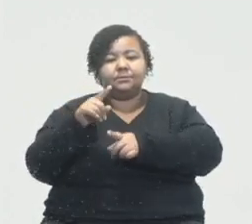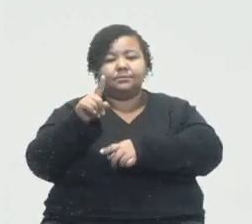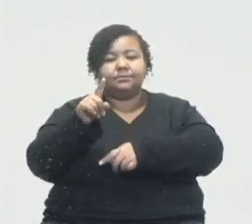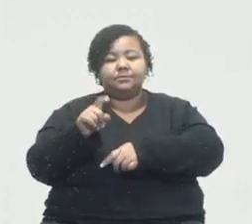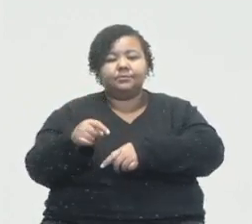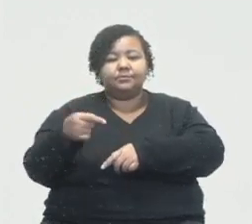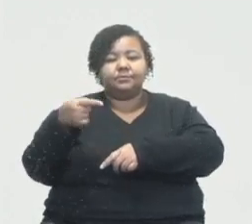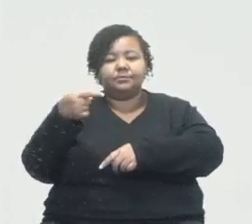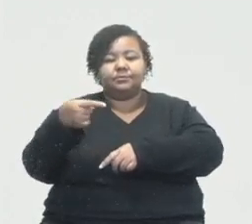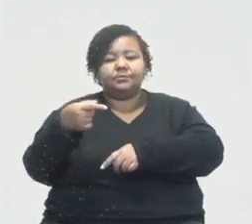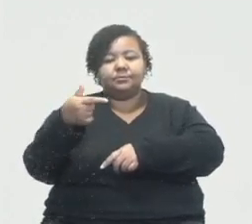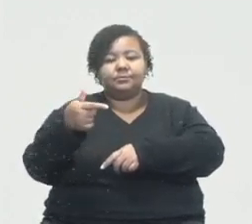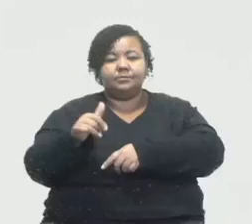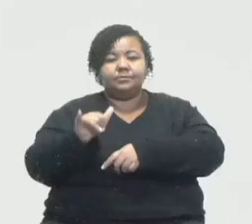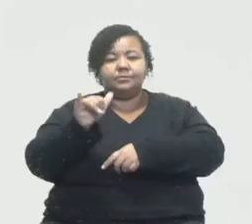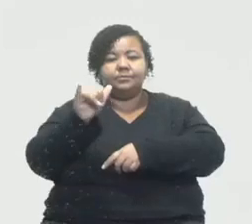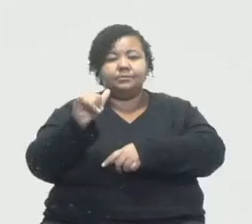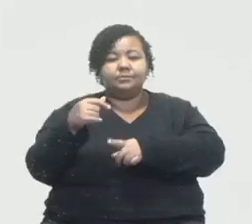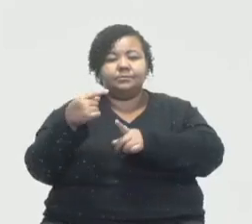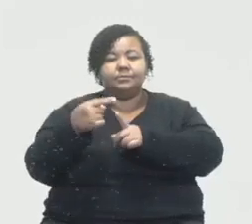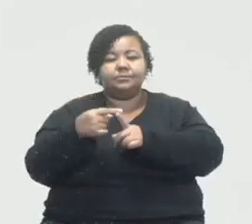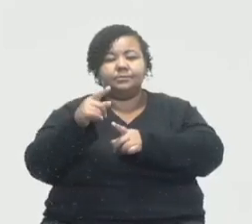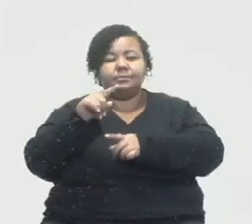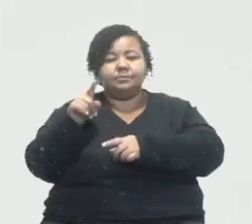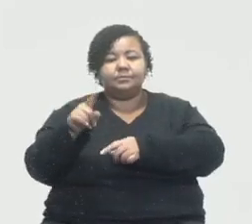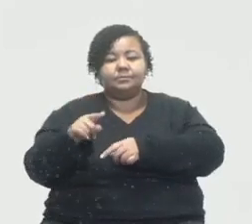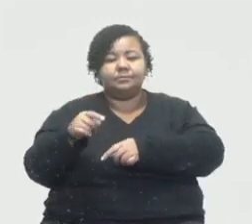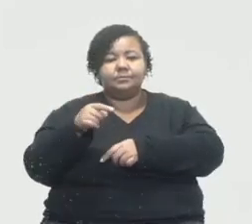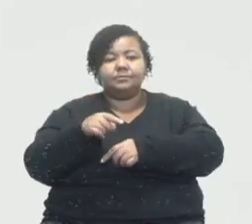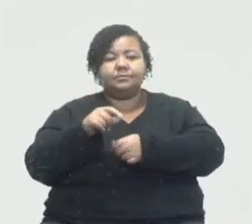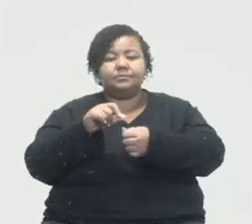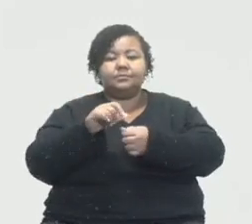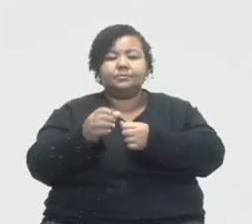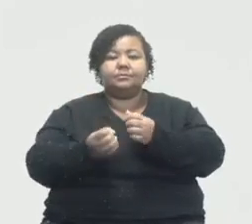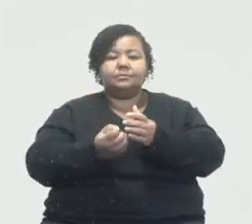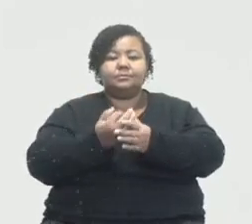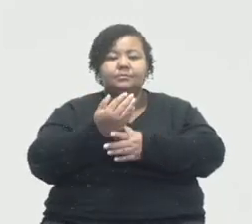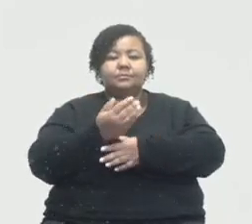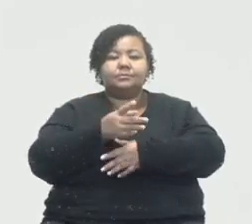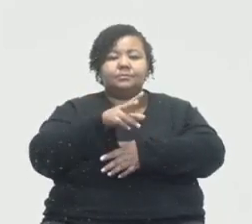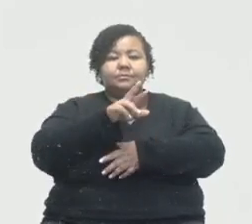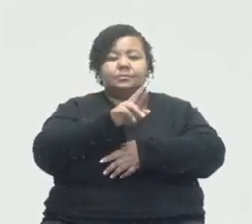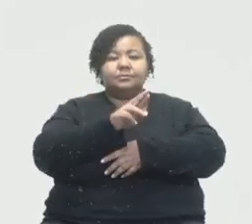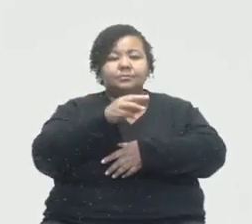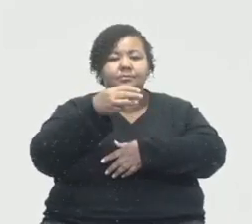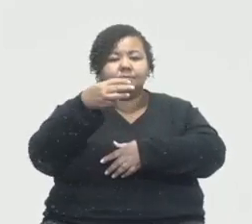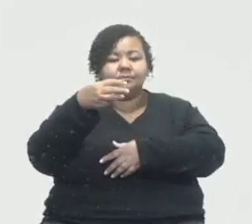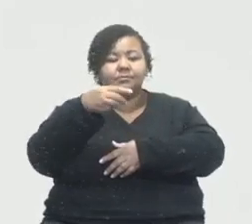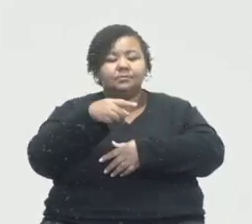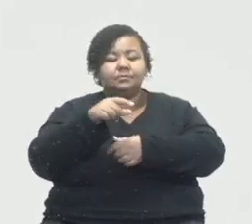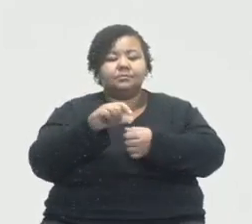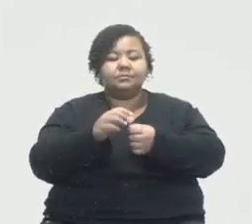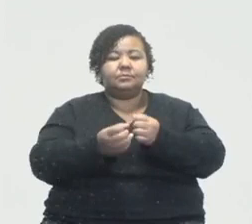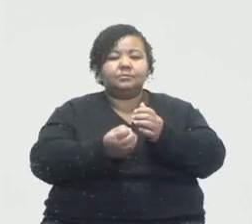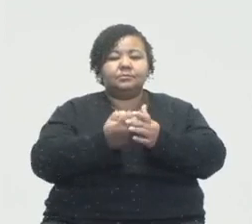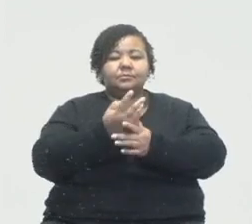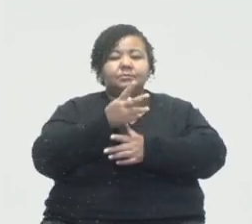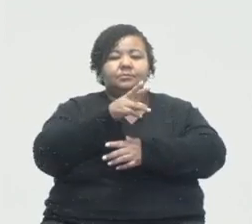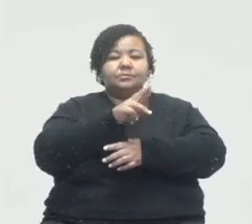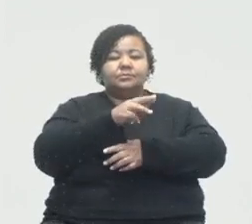x menos 2y mais z. Então, ele gera o R3. Ele vai gerar o